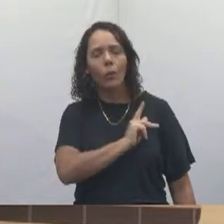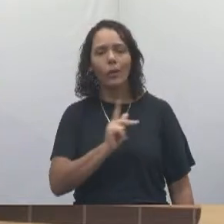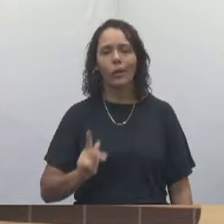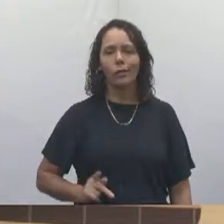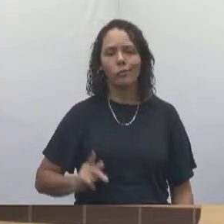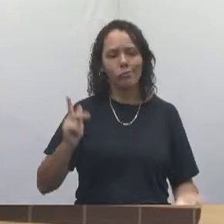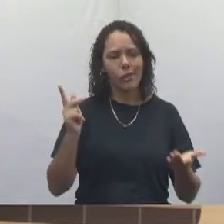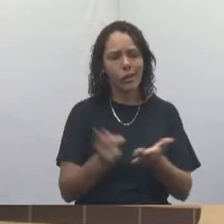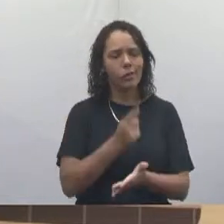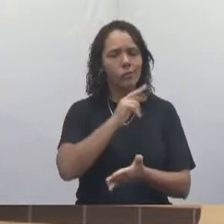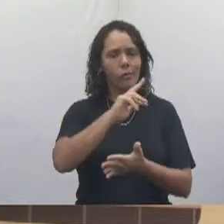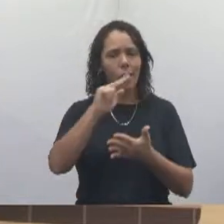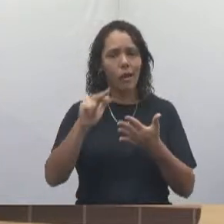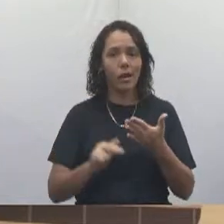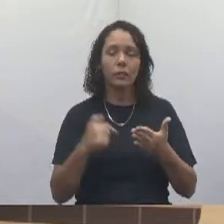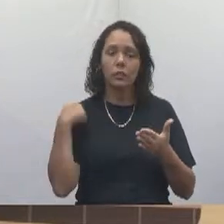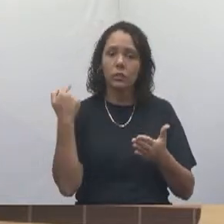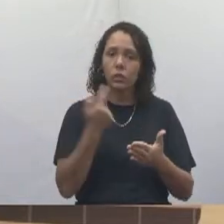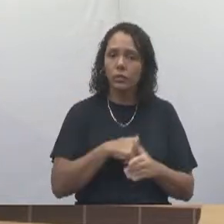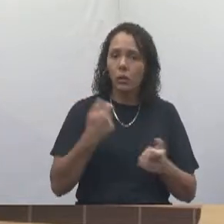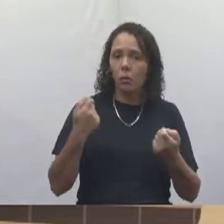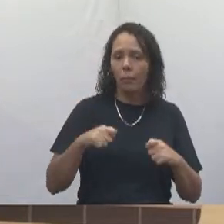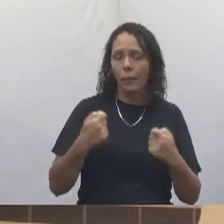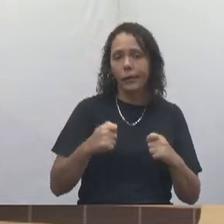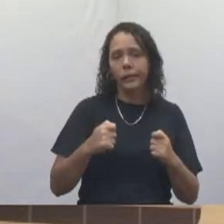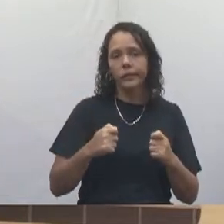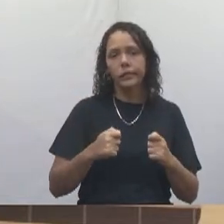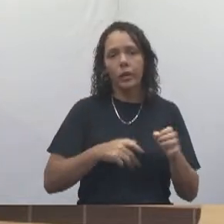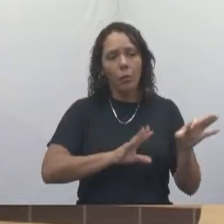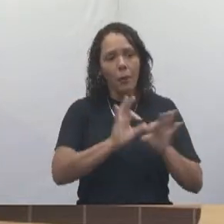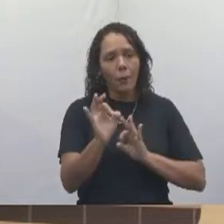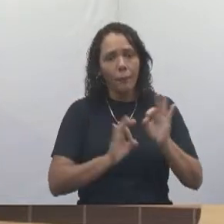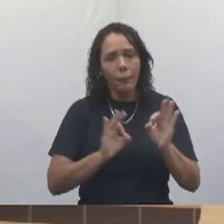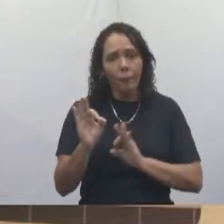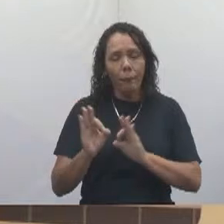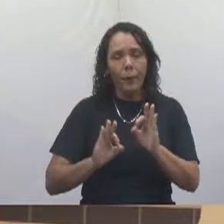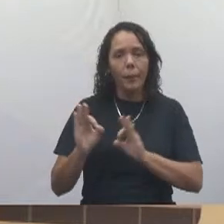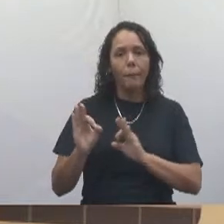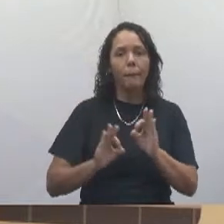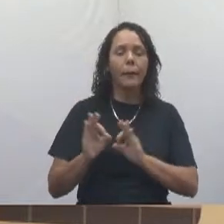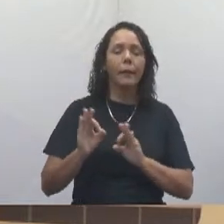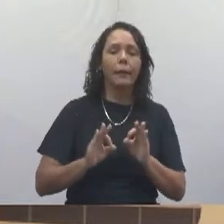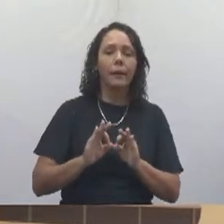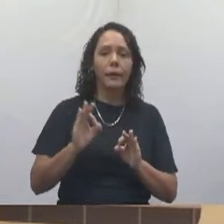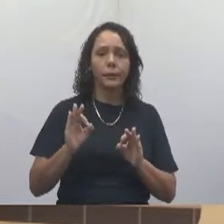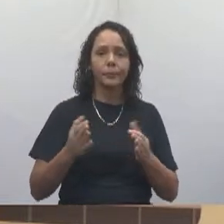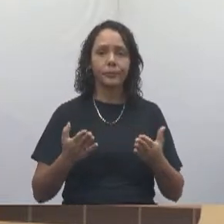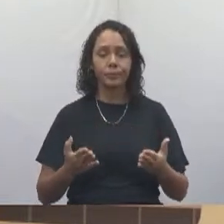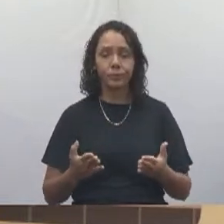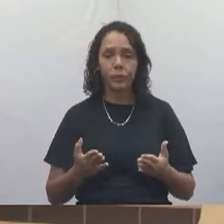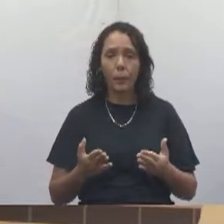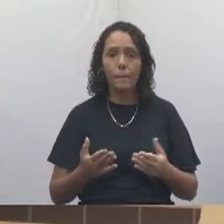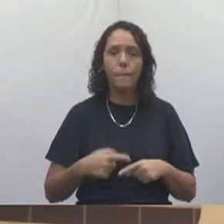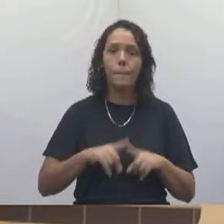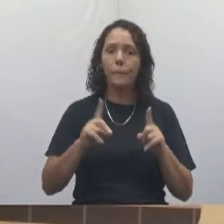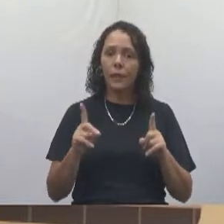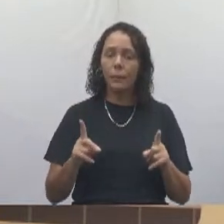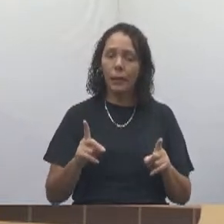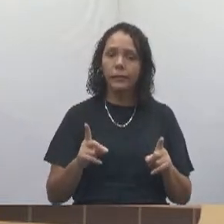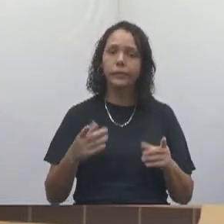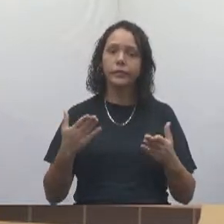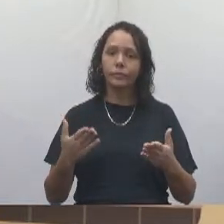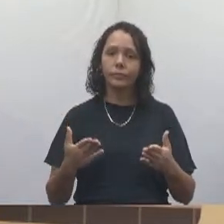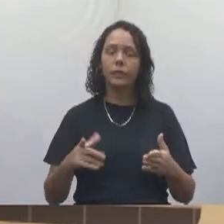IPTU, e nós tivemos que, até atualizar esse valor, para chegar ao valor de mercado, manter esse congelamento. Mas mesmo assim, com